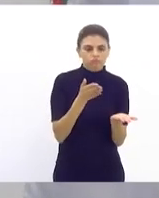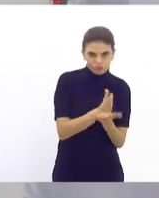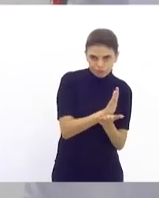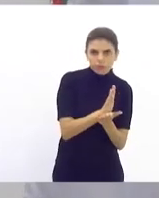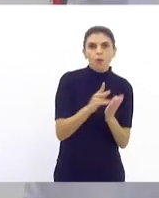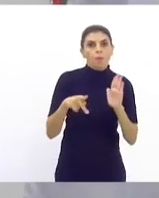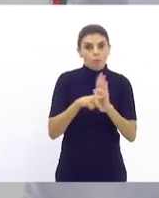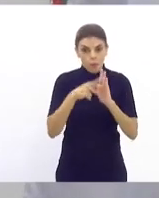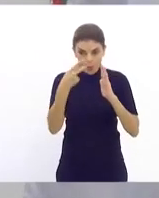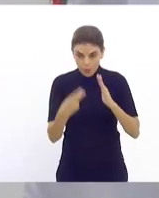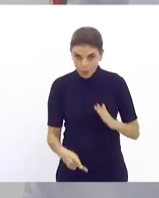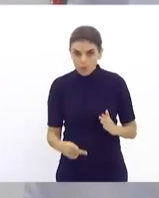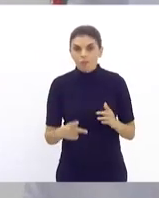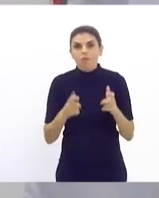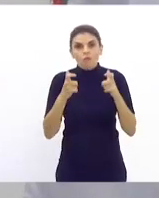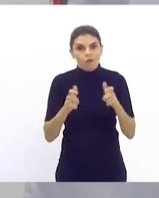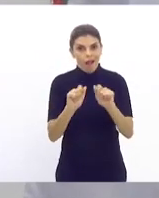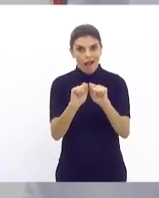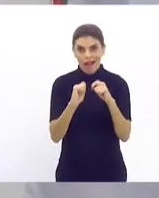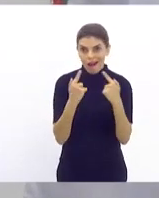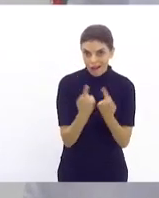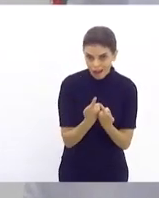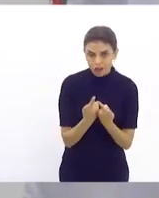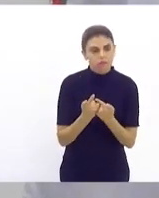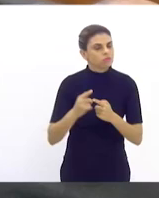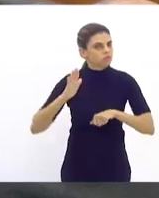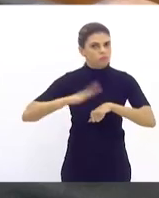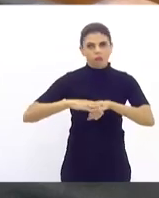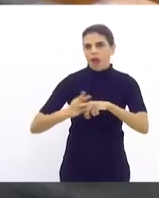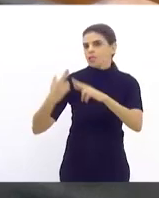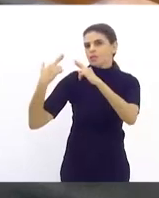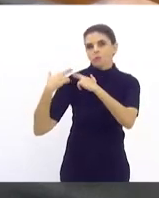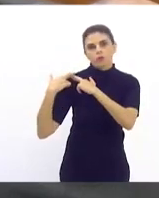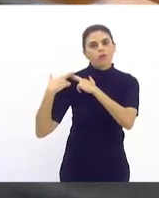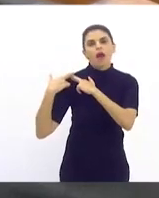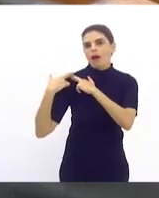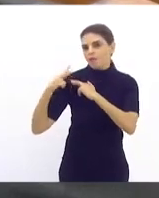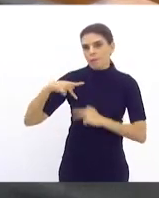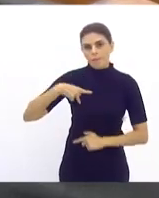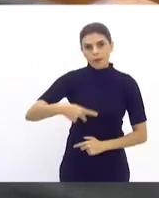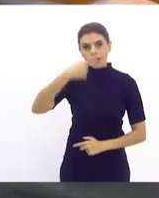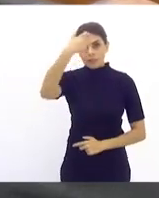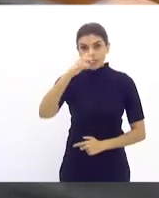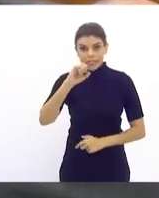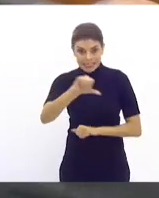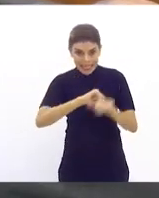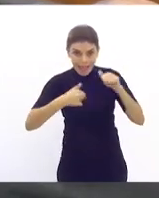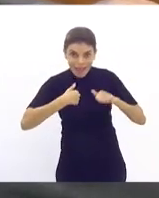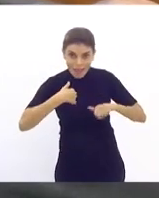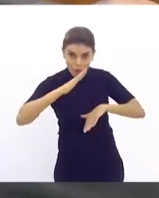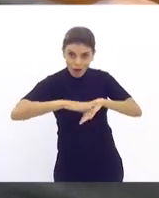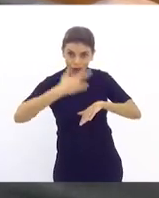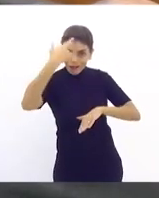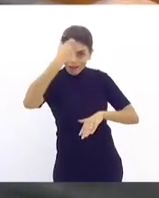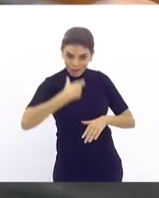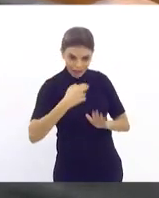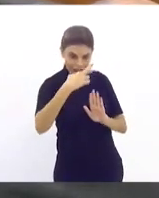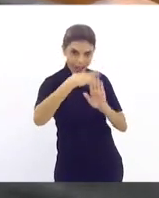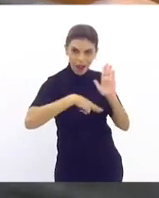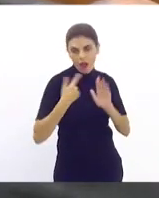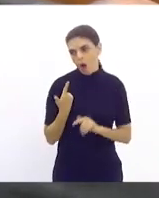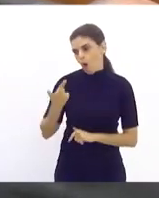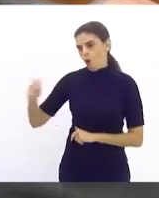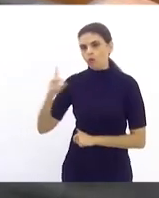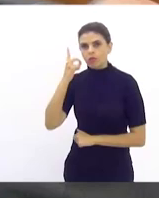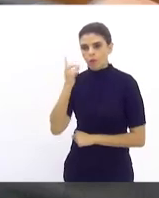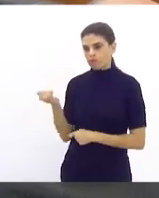própria casa fica a cargo da presidência. Ah, ótimo, salvo obrigado. Quando eu mesmo for o relator, que aí fica outro deputado designado para